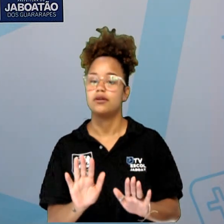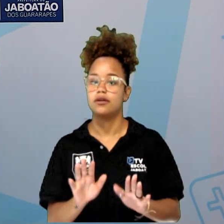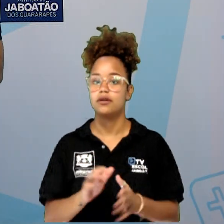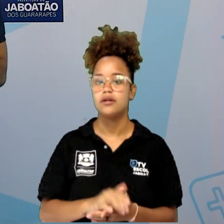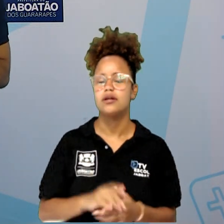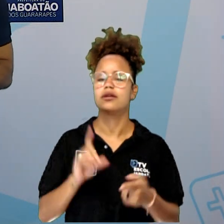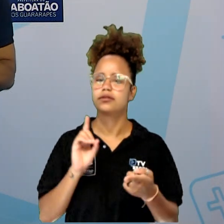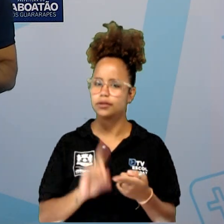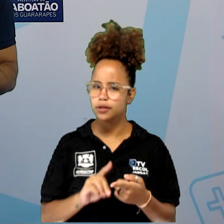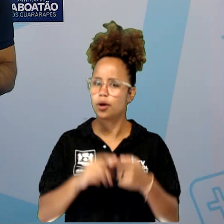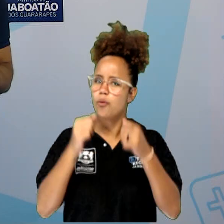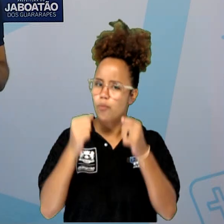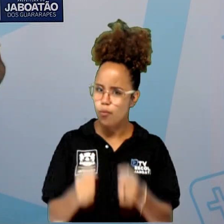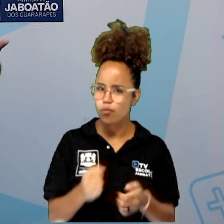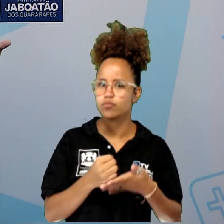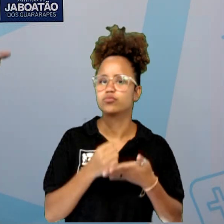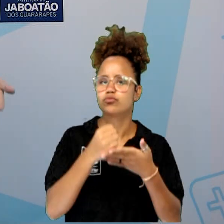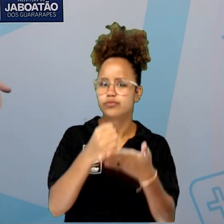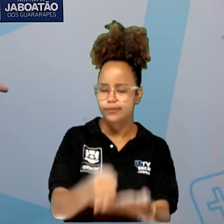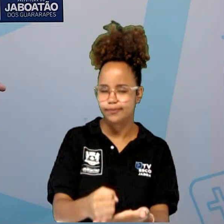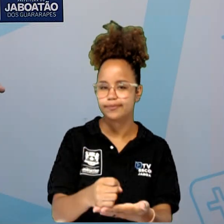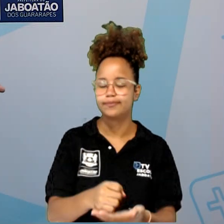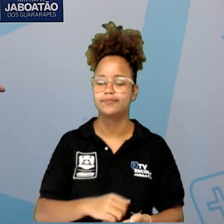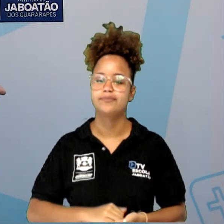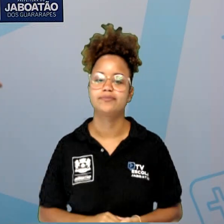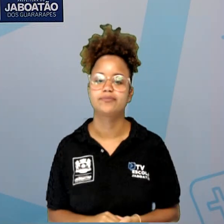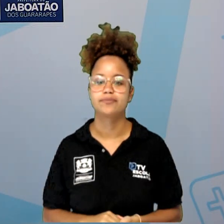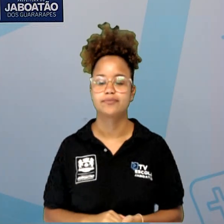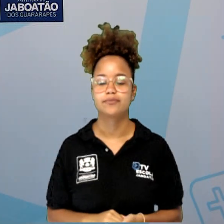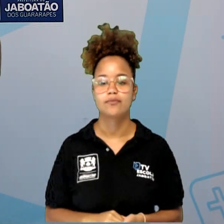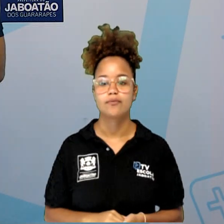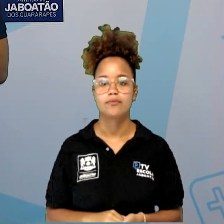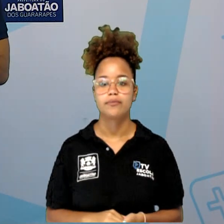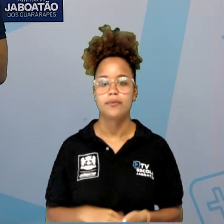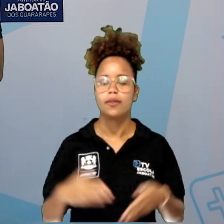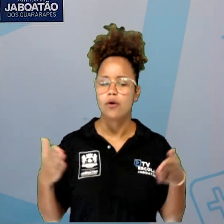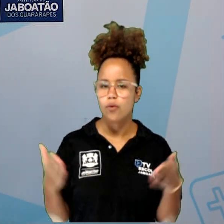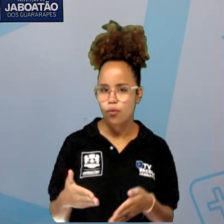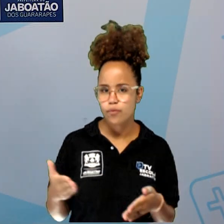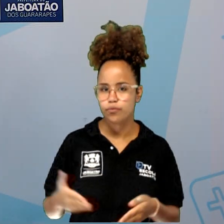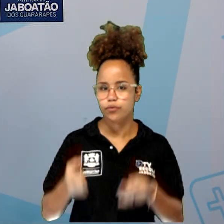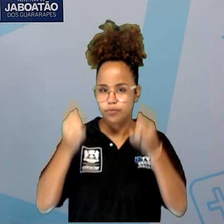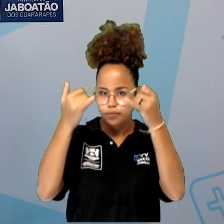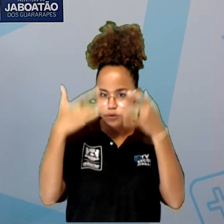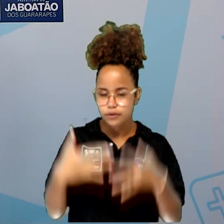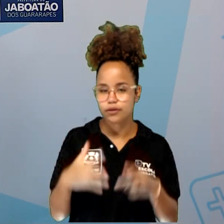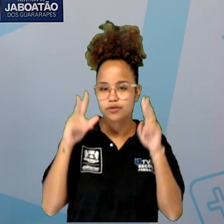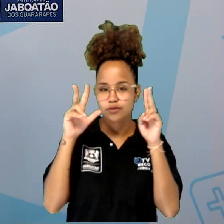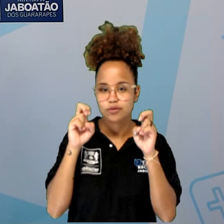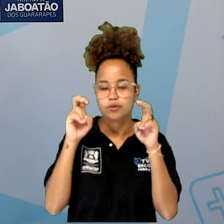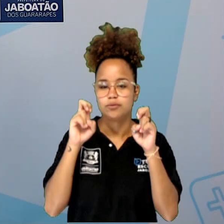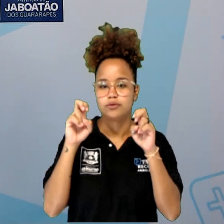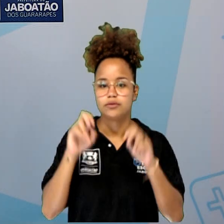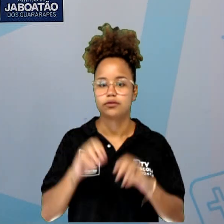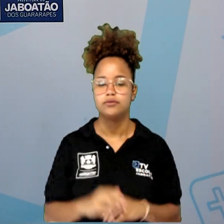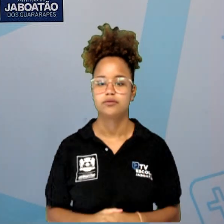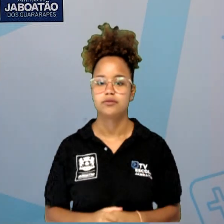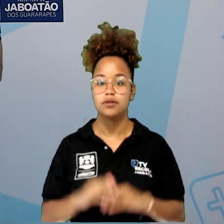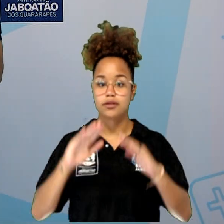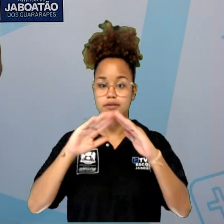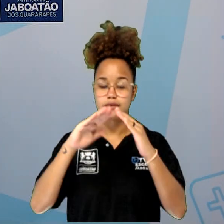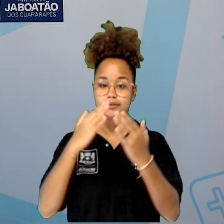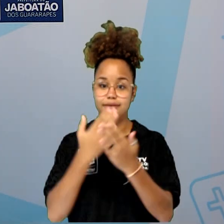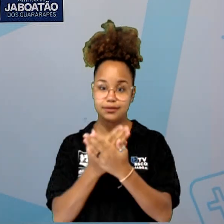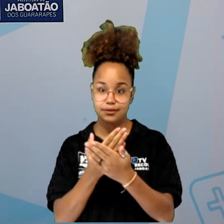aula também pode ser como revisão. Hoje nós vamos falar sobre Classroom English,